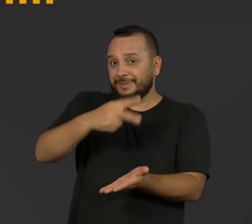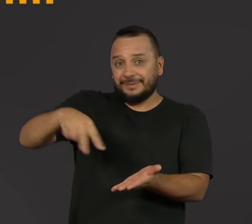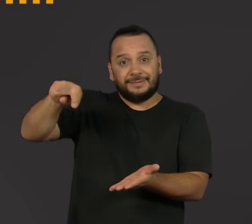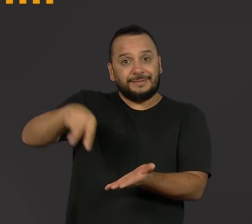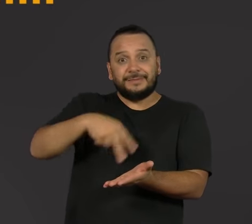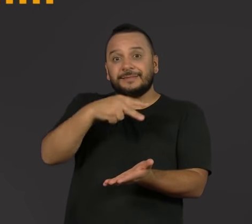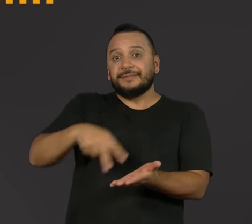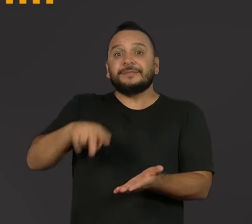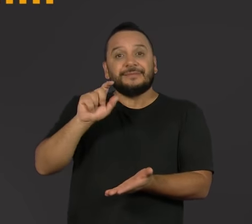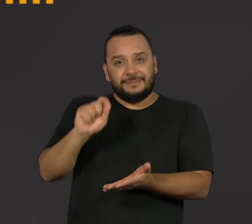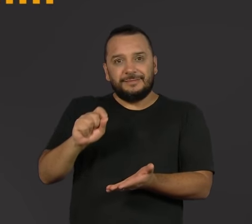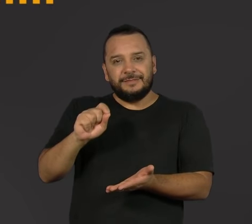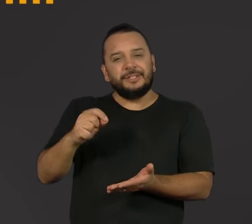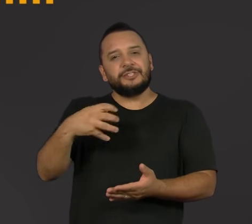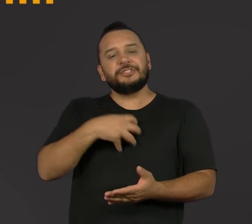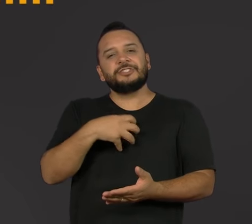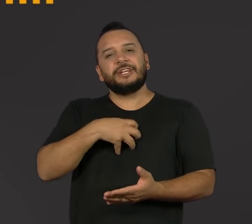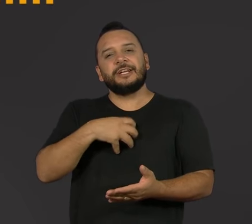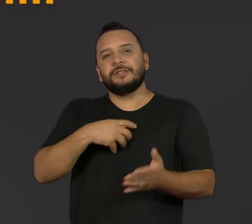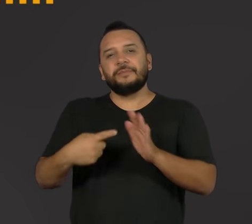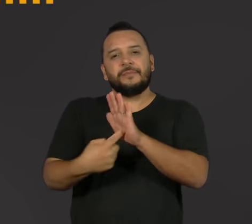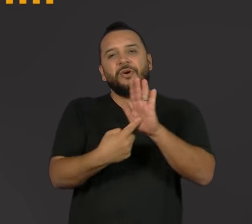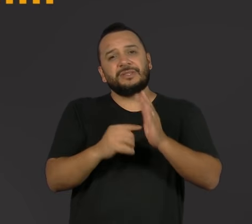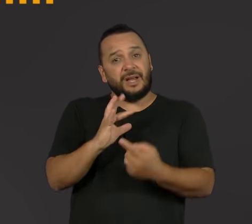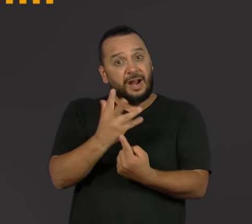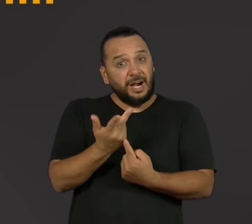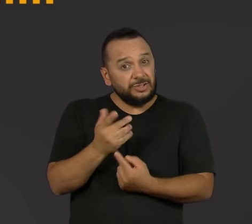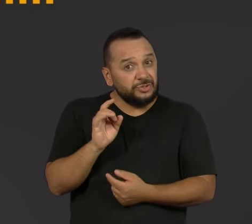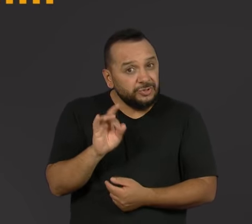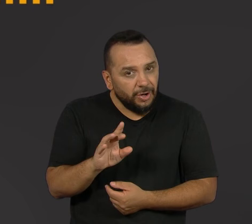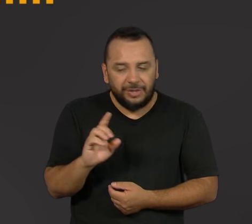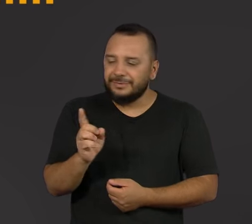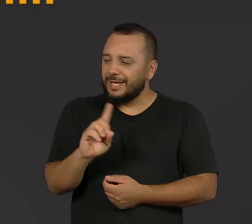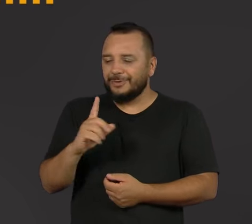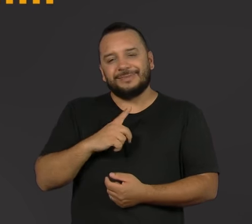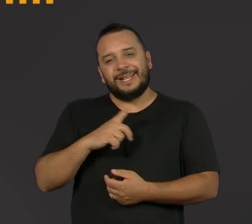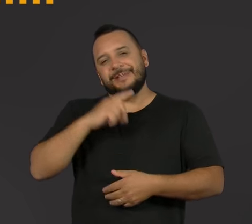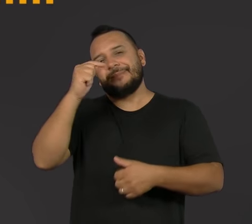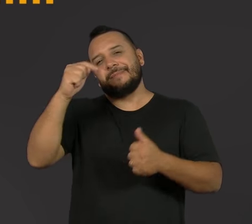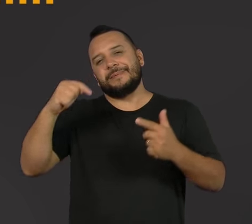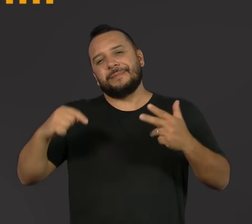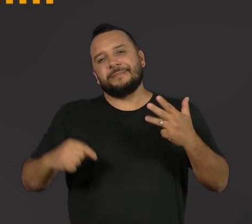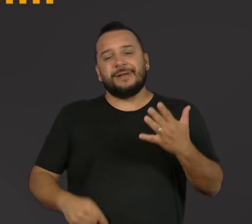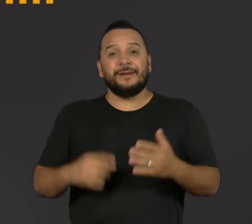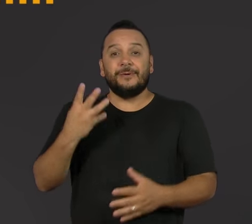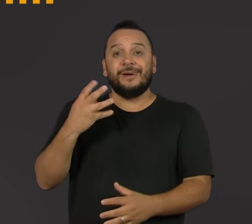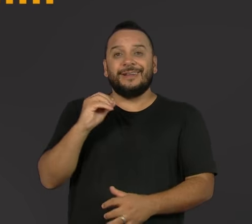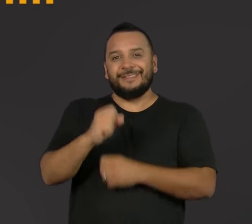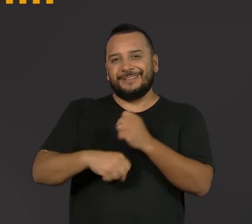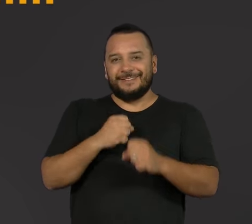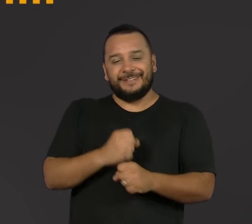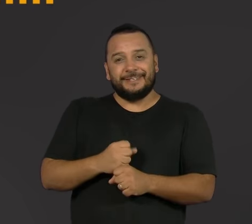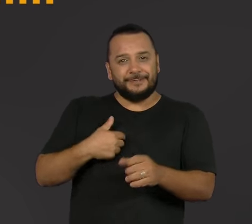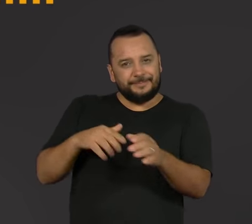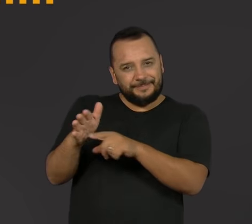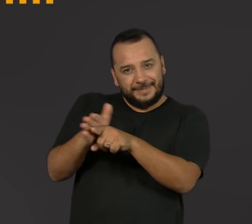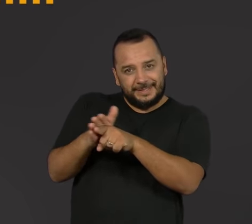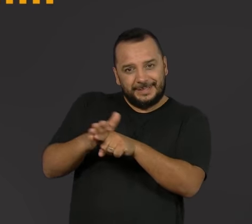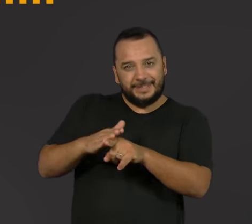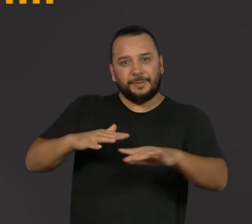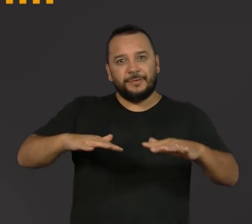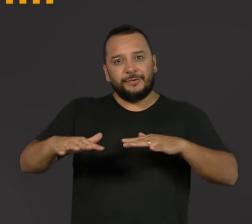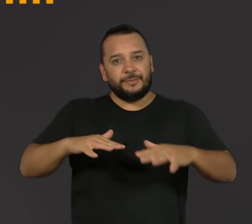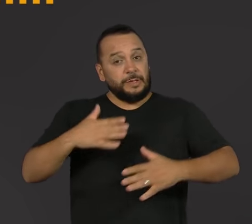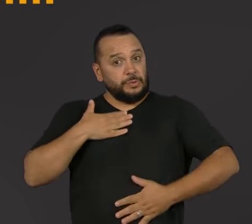do que uma forma de expressão artística. Há mais de 40 anos, pesquisa cada movimento do corpo